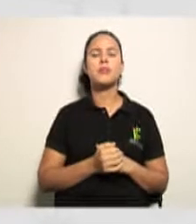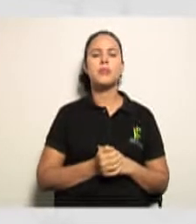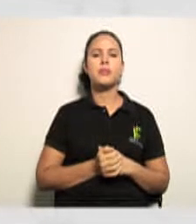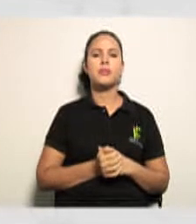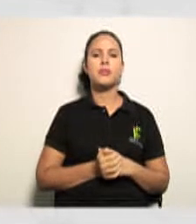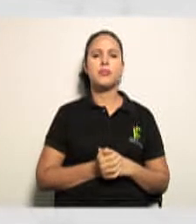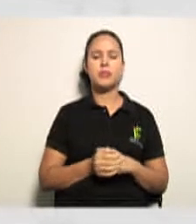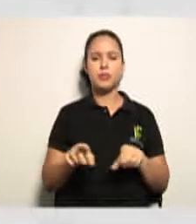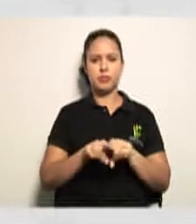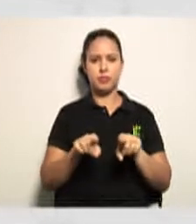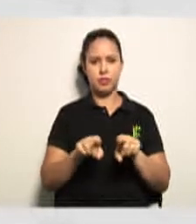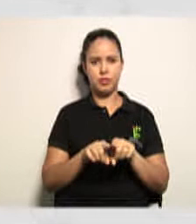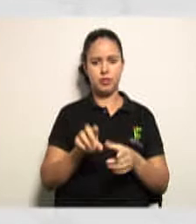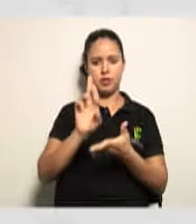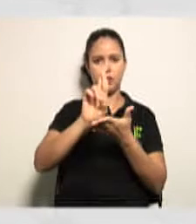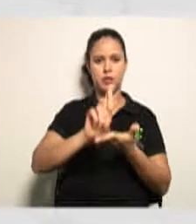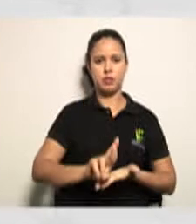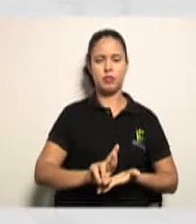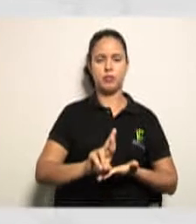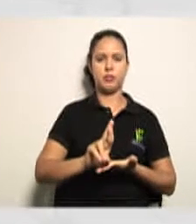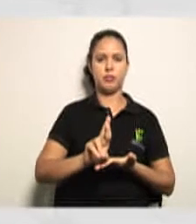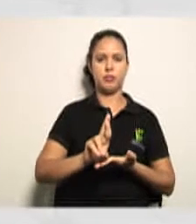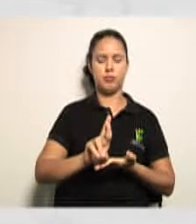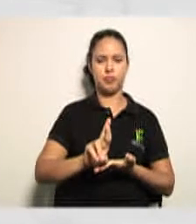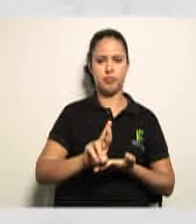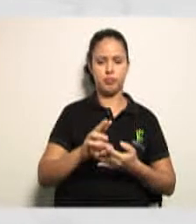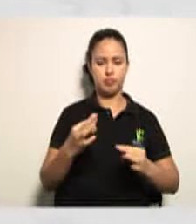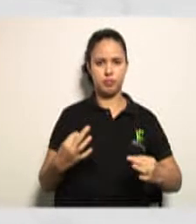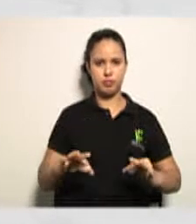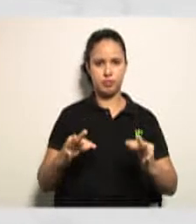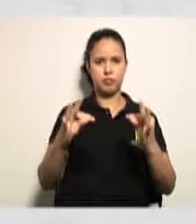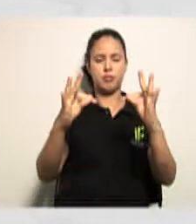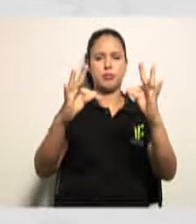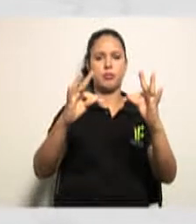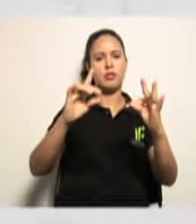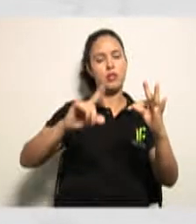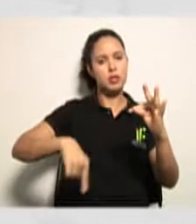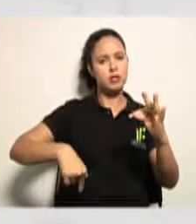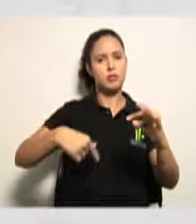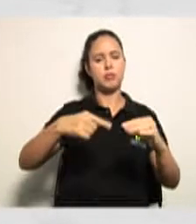os recursos tecnológicos. Os recursos tecnológicos são ferramentas